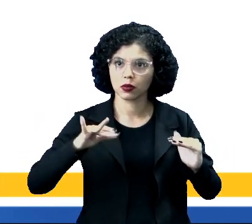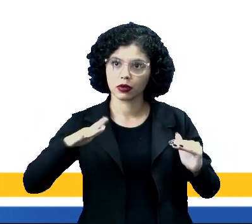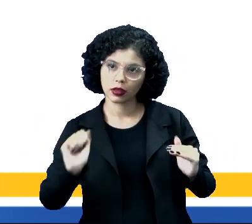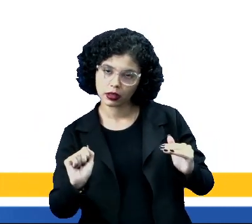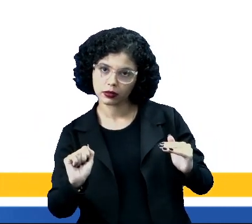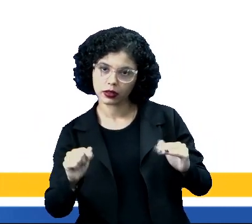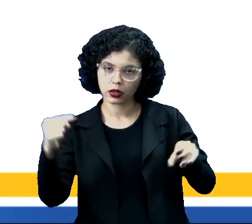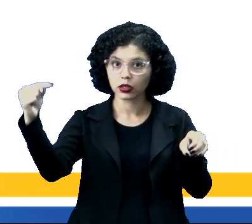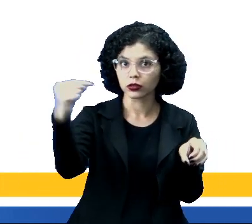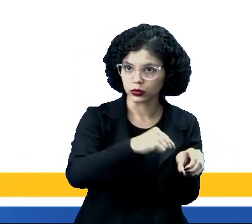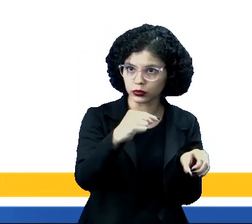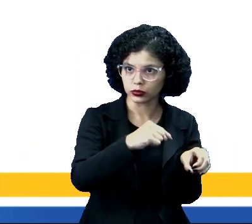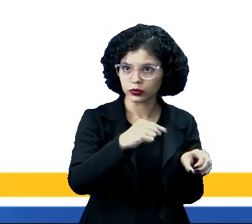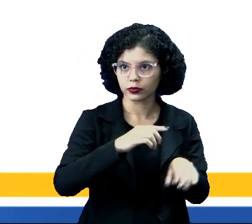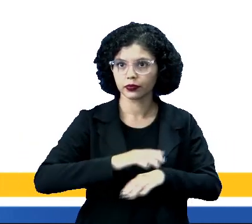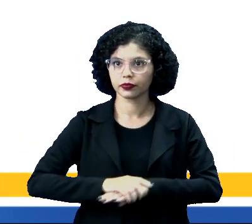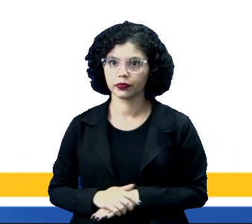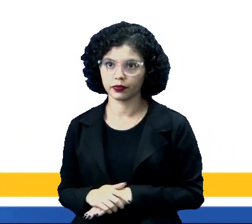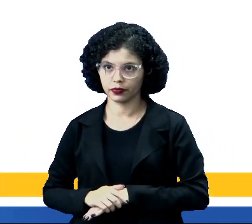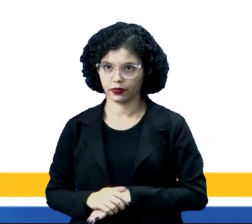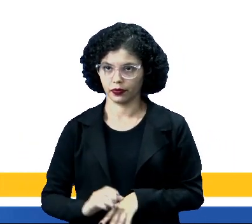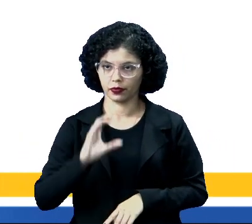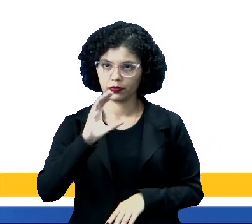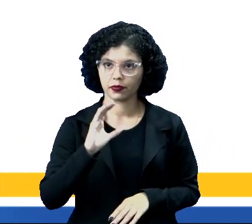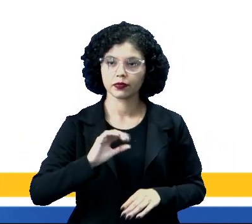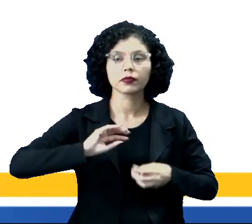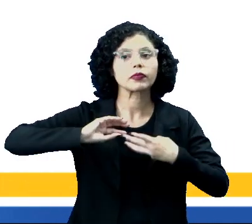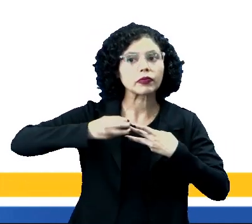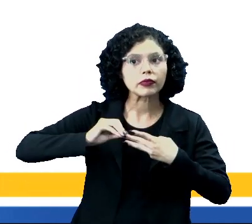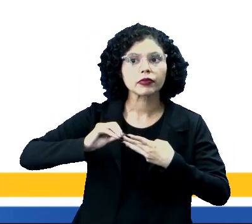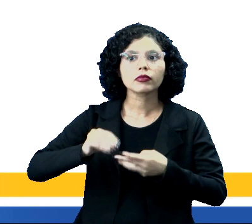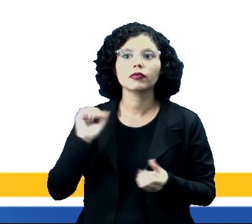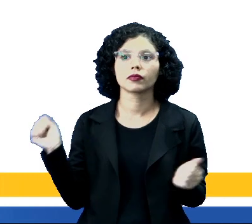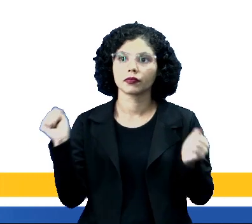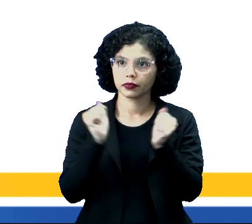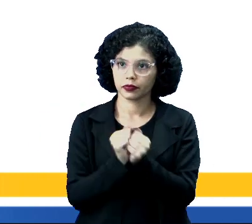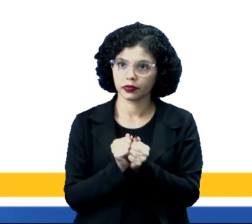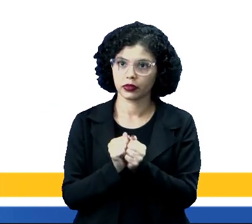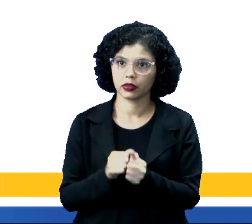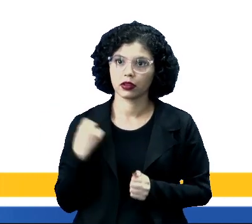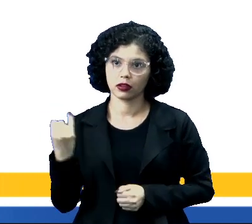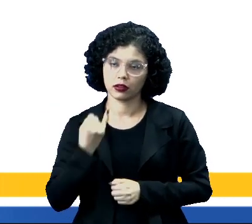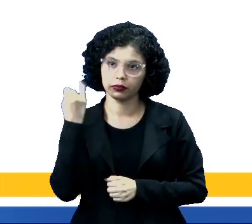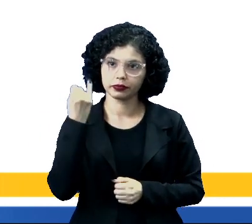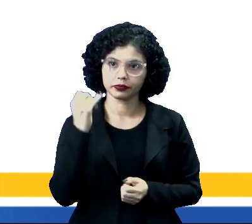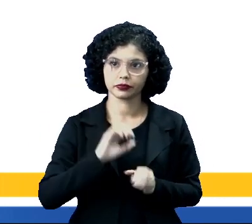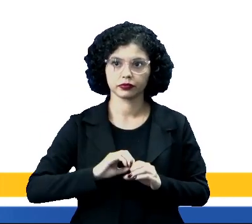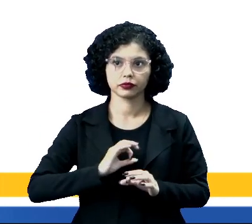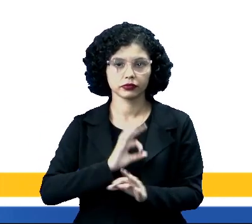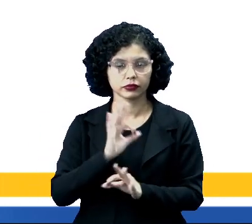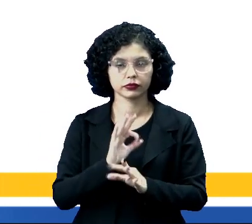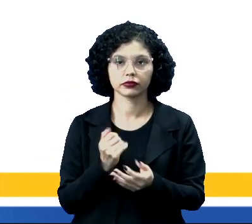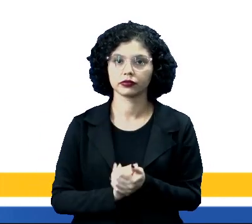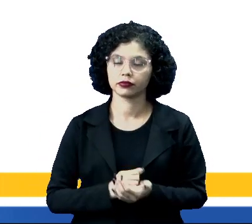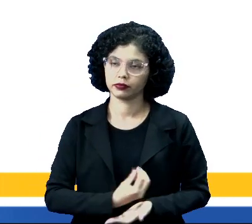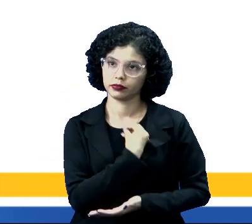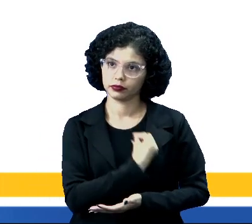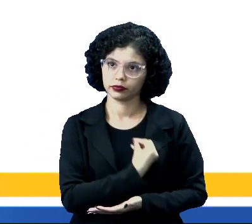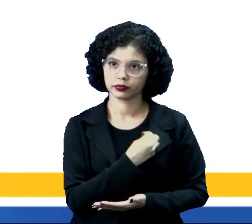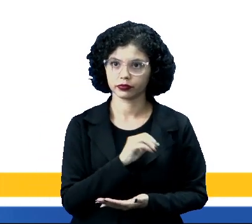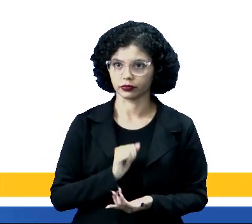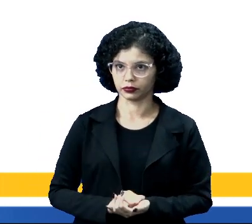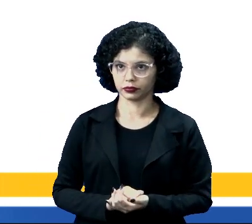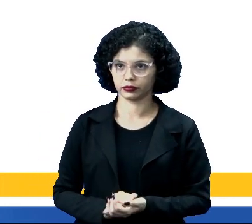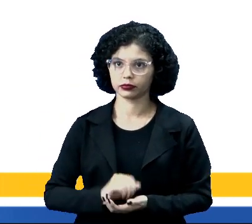membrana, citoplasma e núcleo. Letra C: as células são as unidades funcionais dos organismos